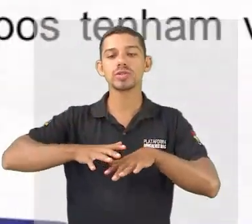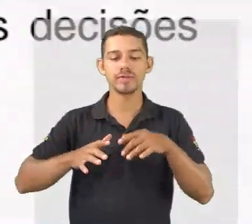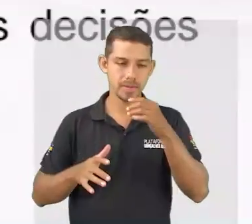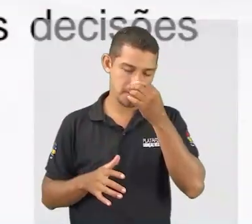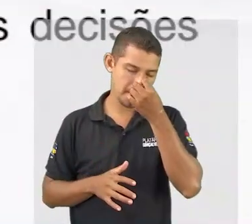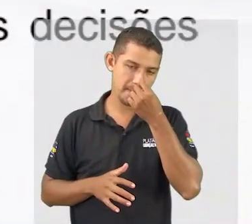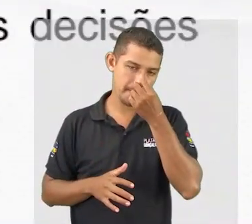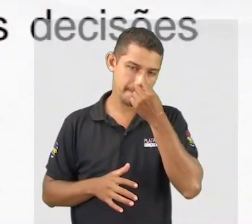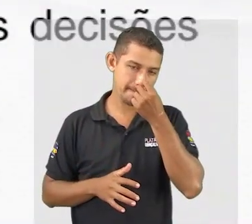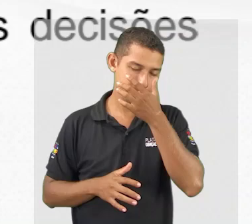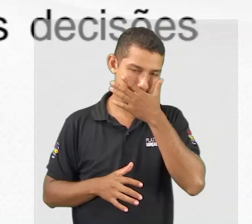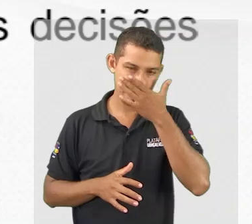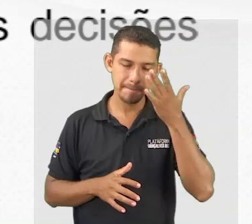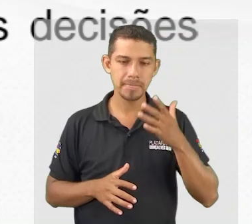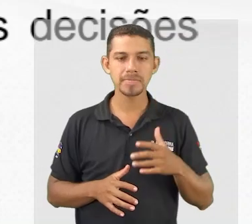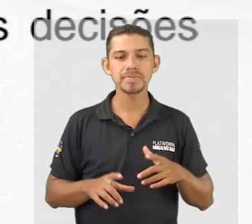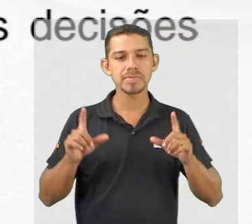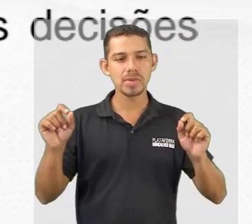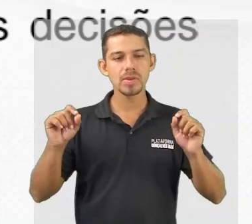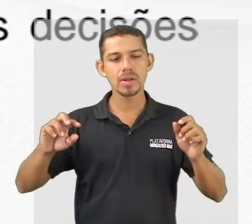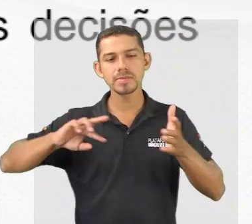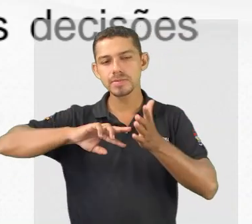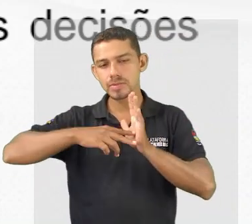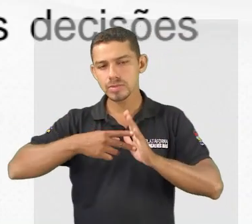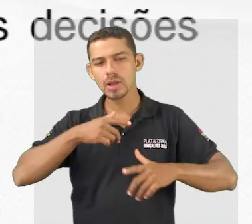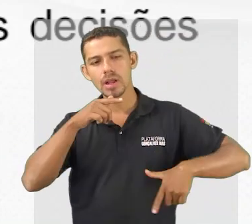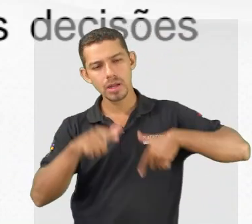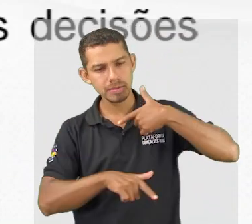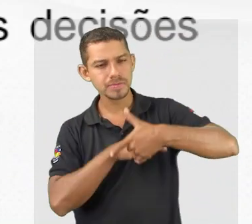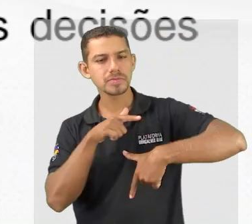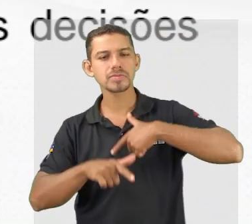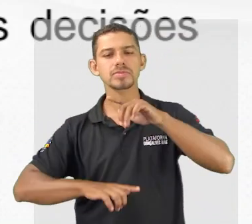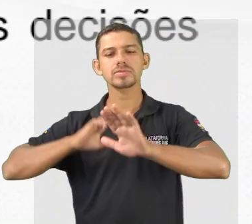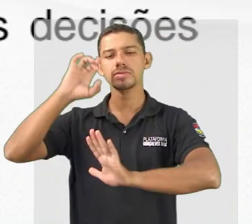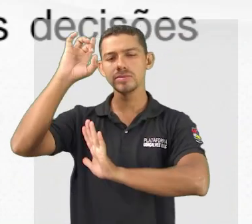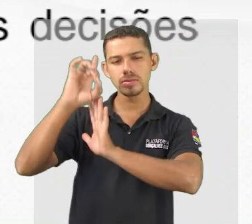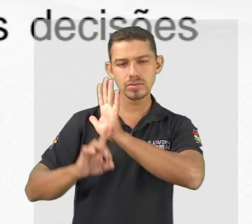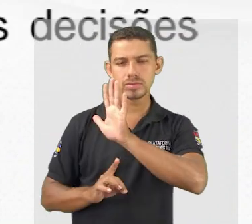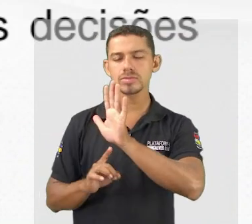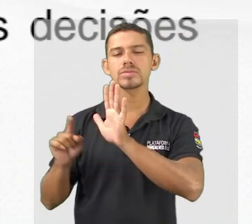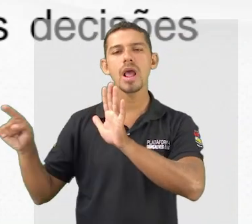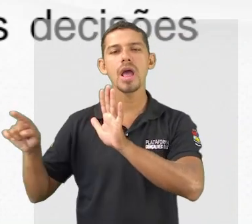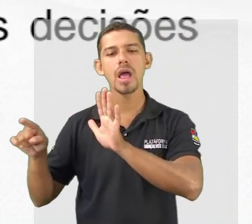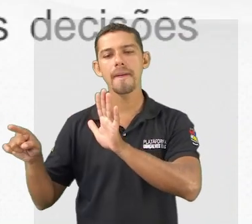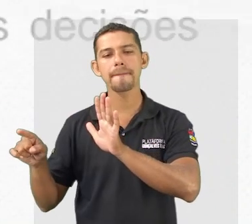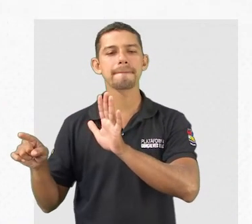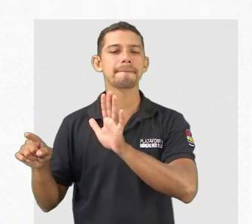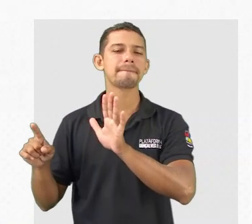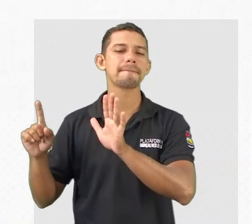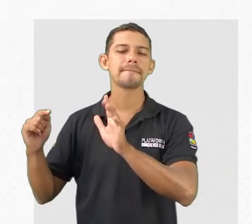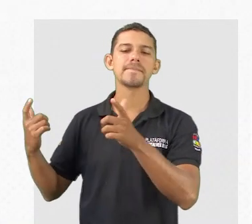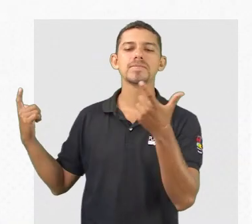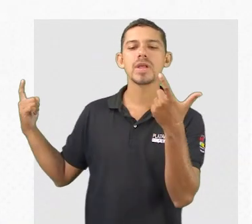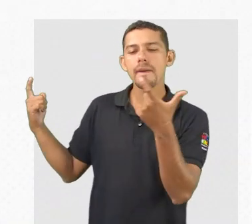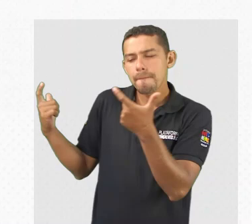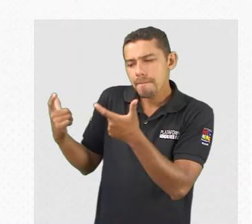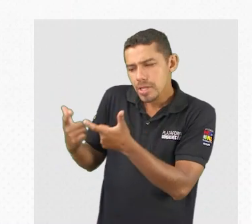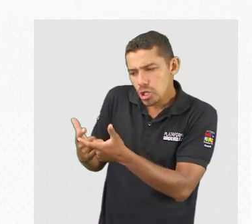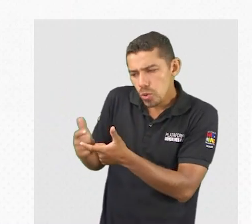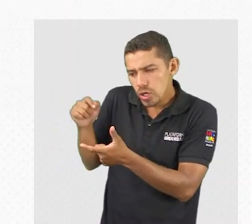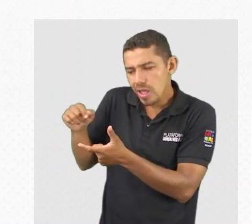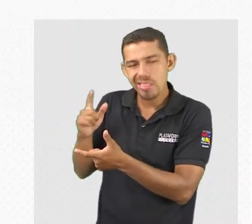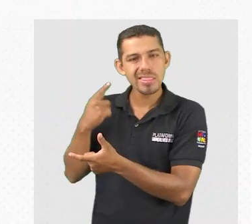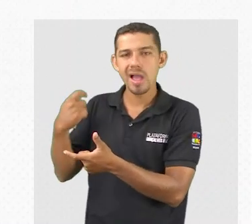tá? Que tem a ver com esse entendimento de que a democracia precisa abraçar